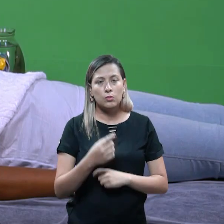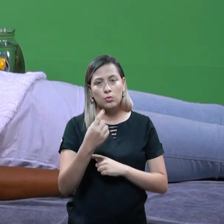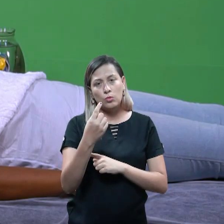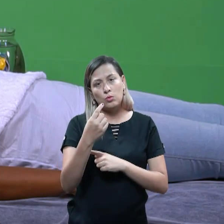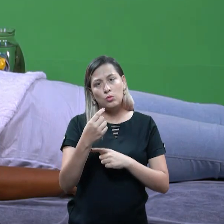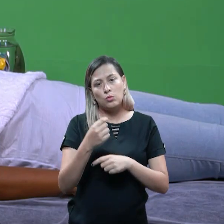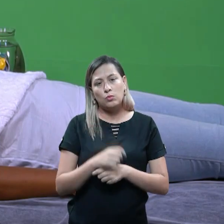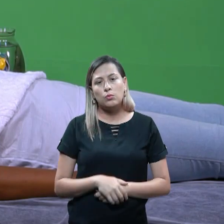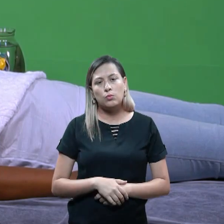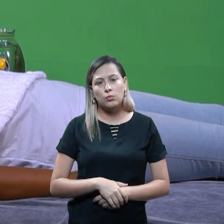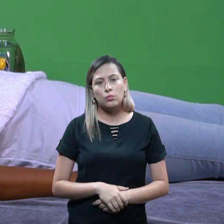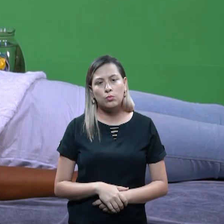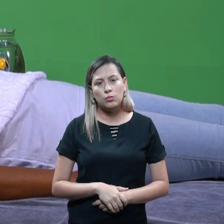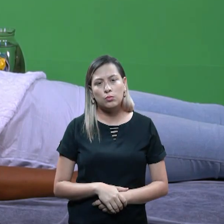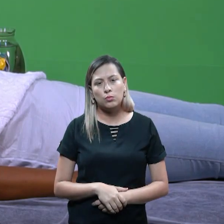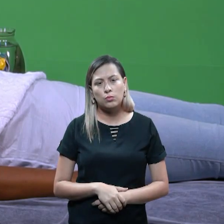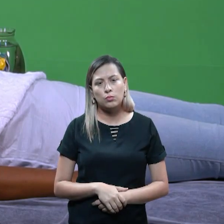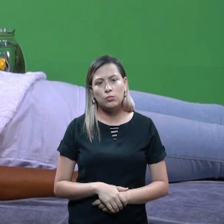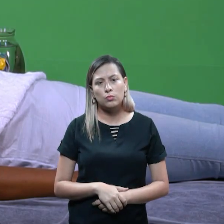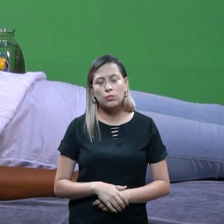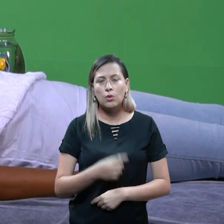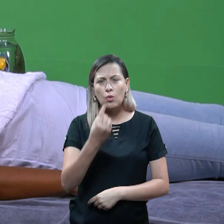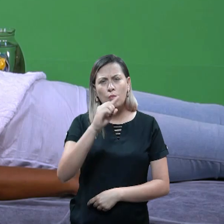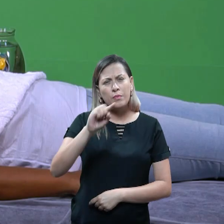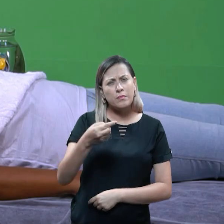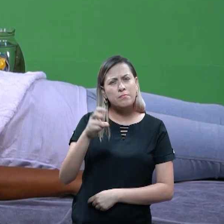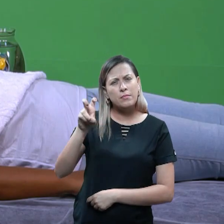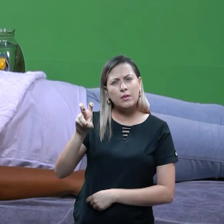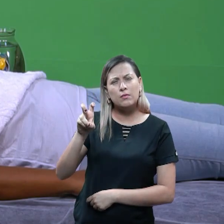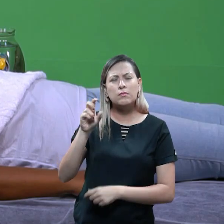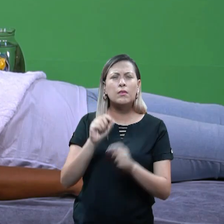1,5. Ah, mas dividir 1,5, para mim é fácil, dá